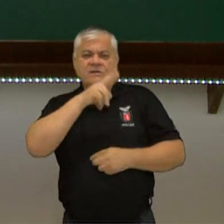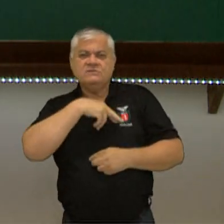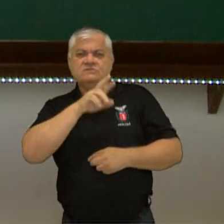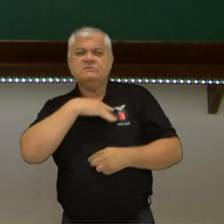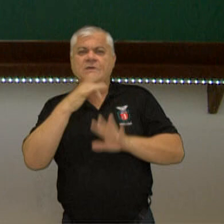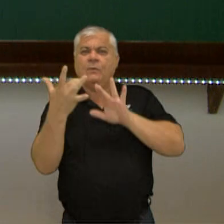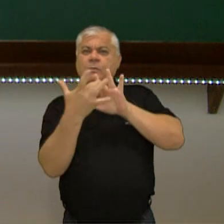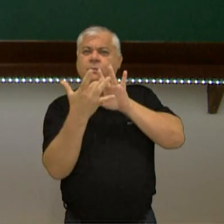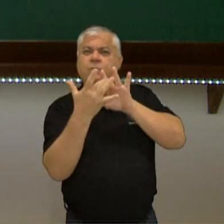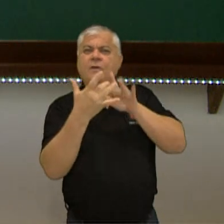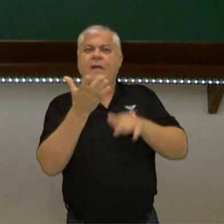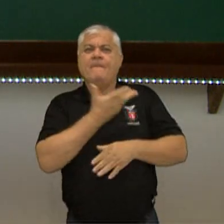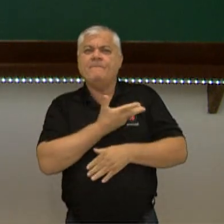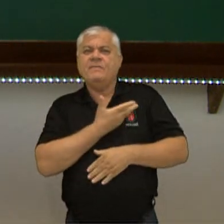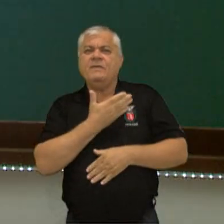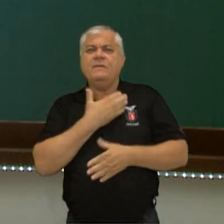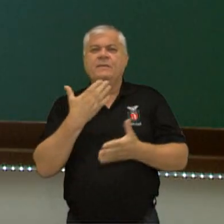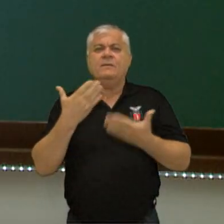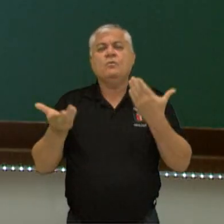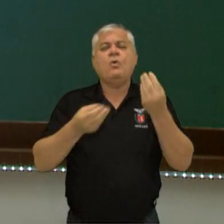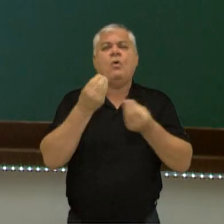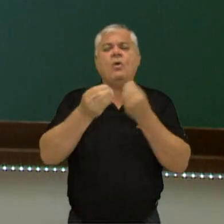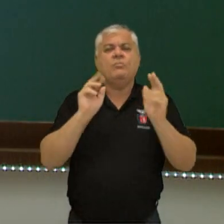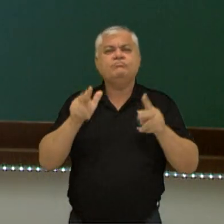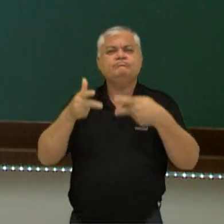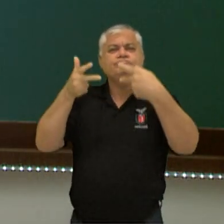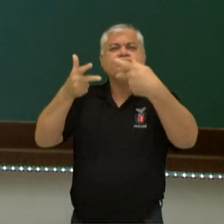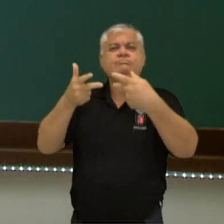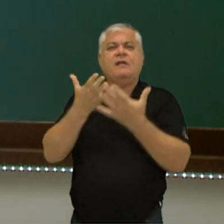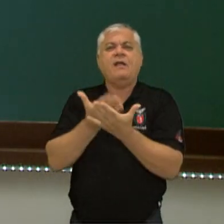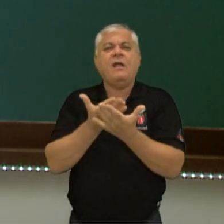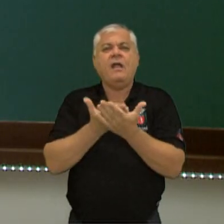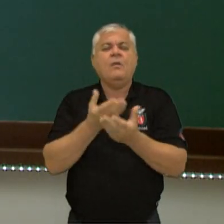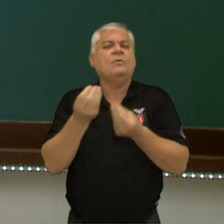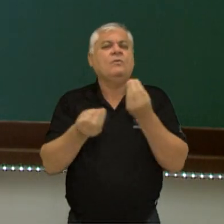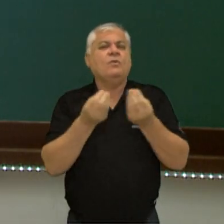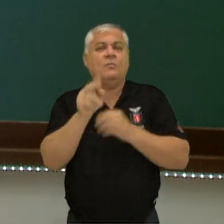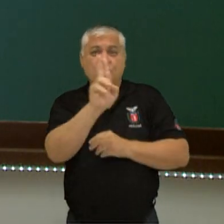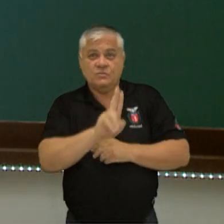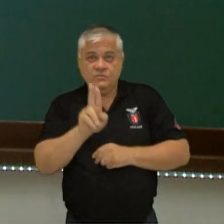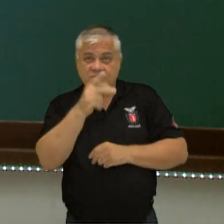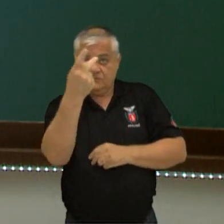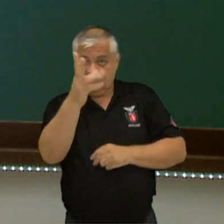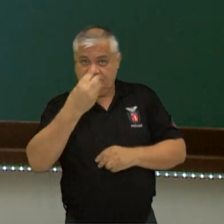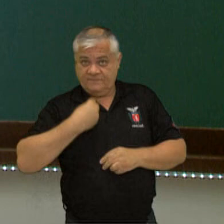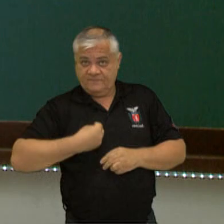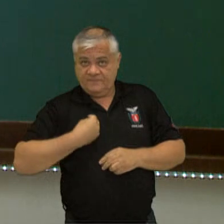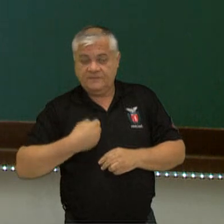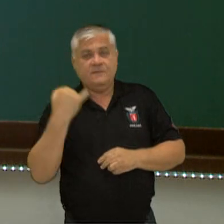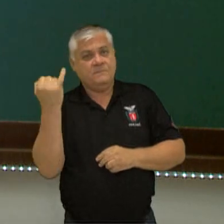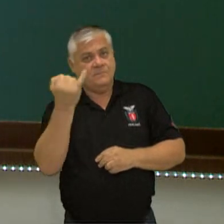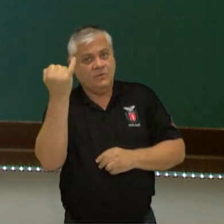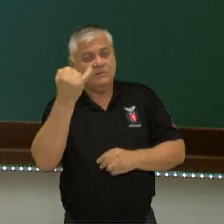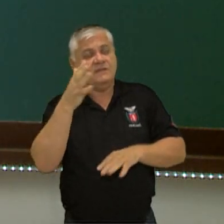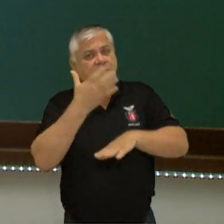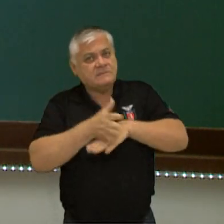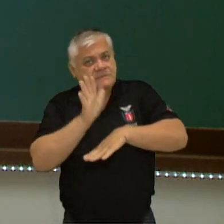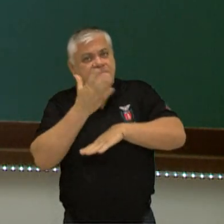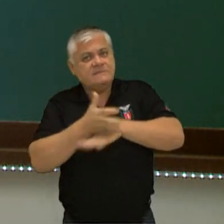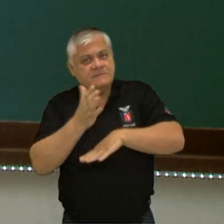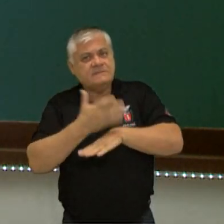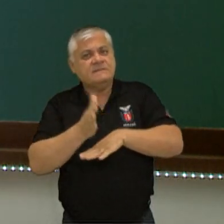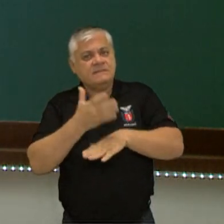colegas, mas também nas aulas remotas, como você tem utilizado no seu dia a dia. O importante é exercitar